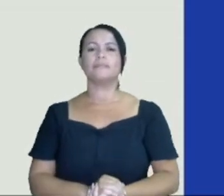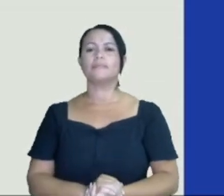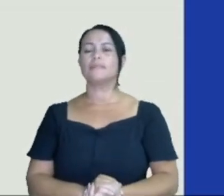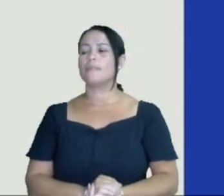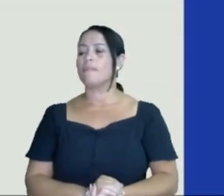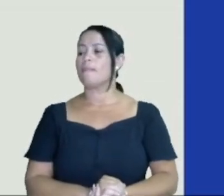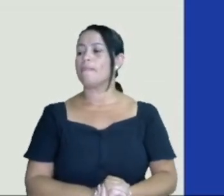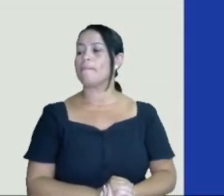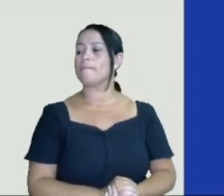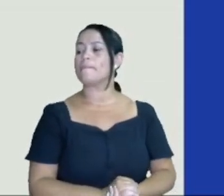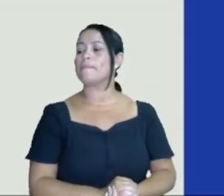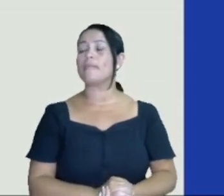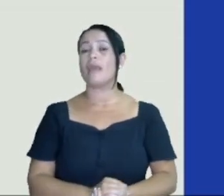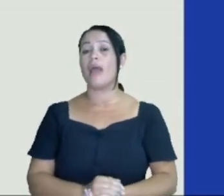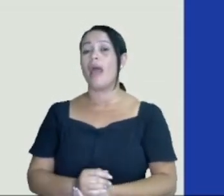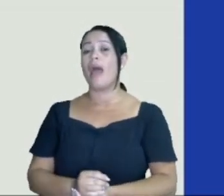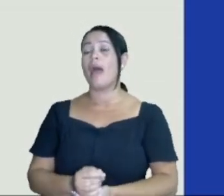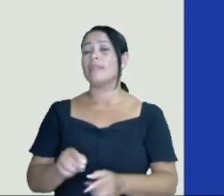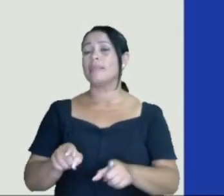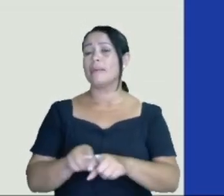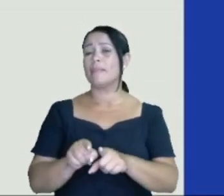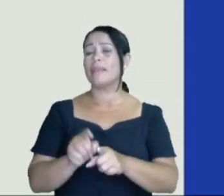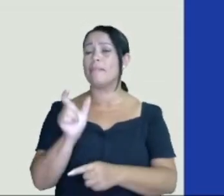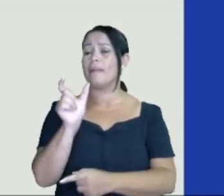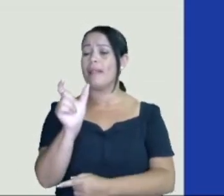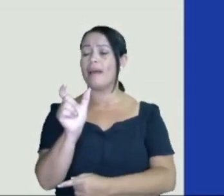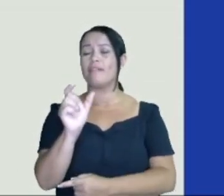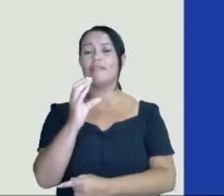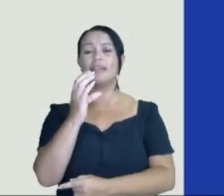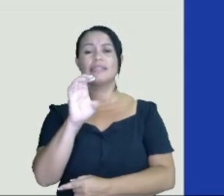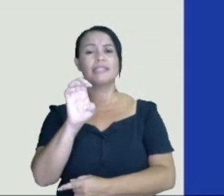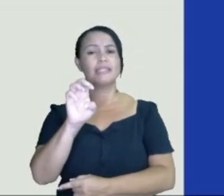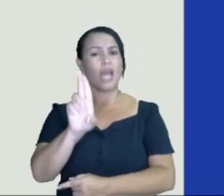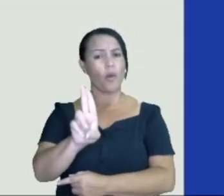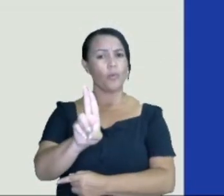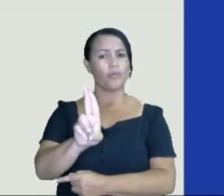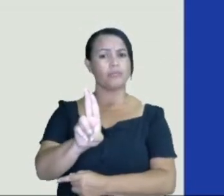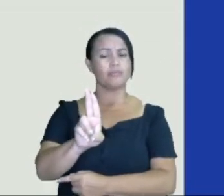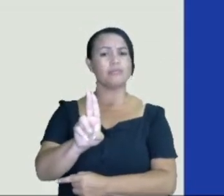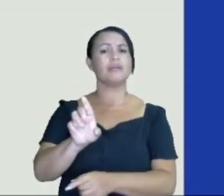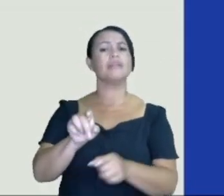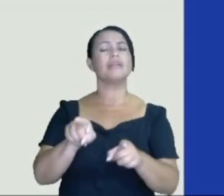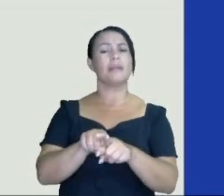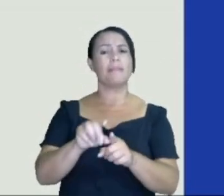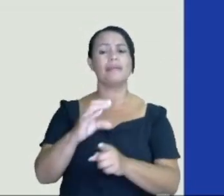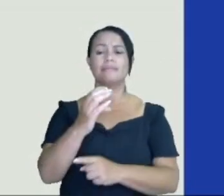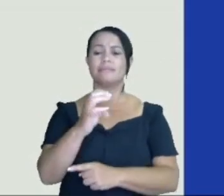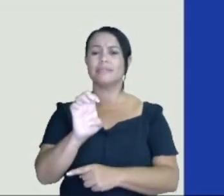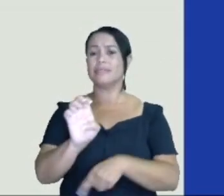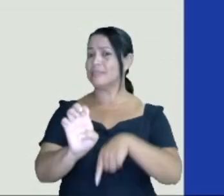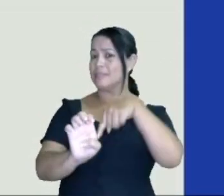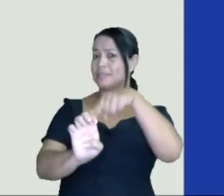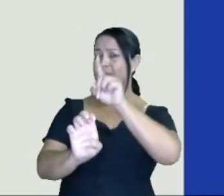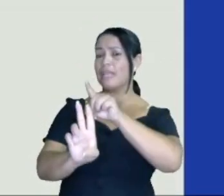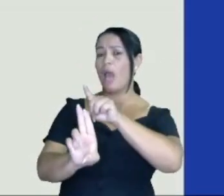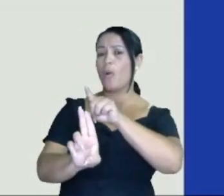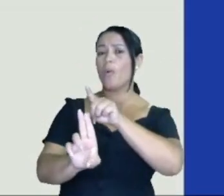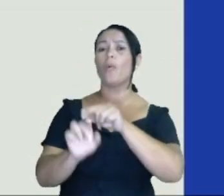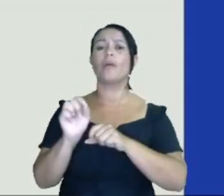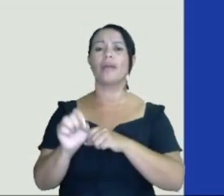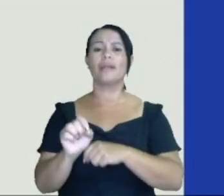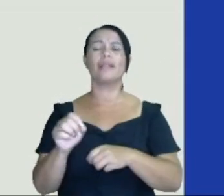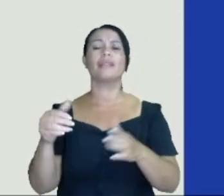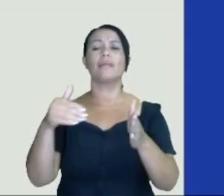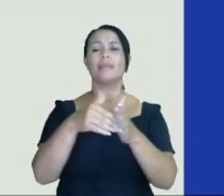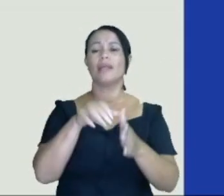Bem claro aí para vocês. A palavra céu. Olha lá, ditongo aberto, terminado em